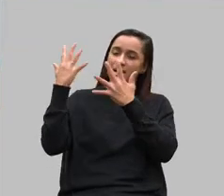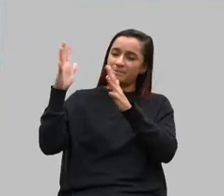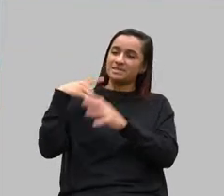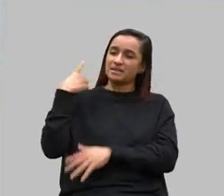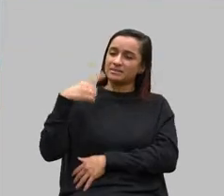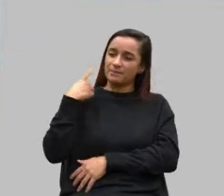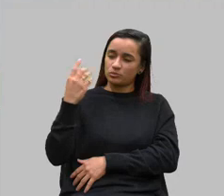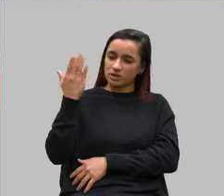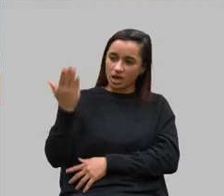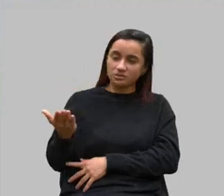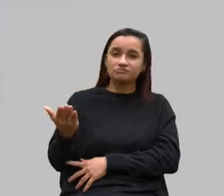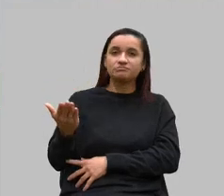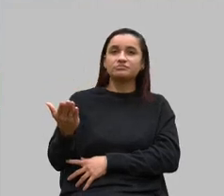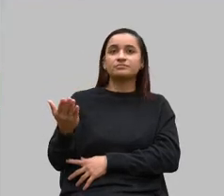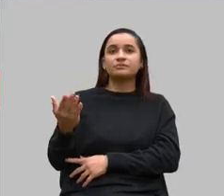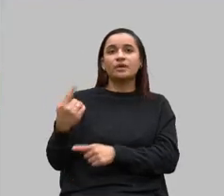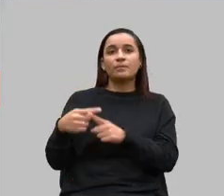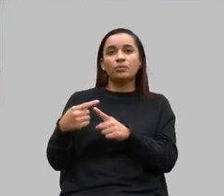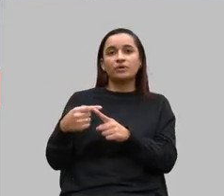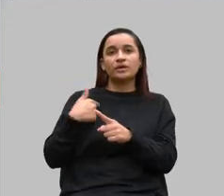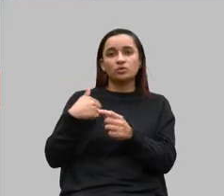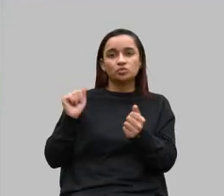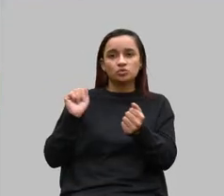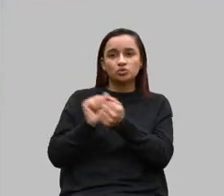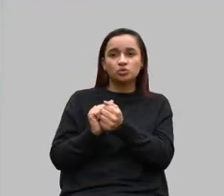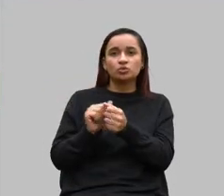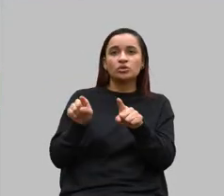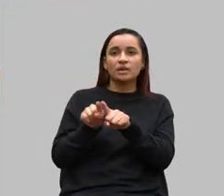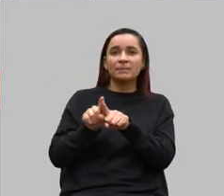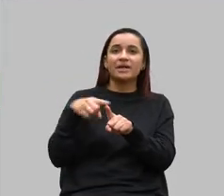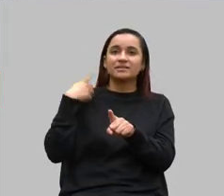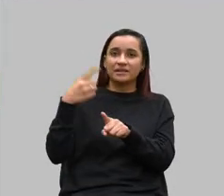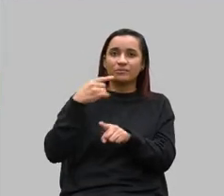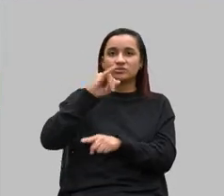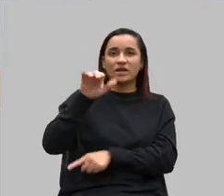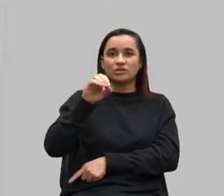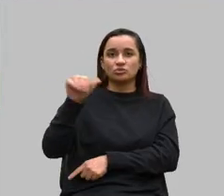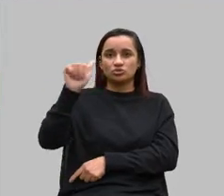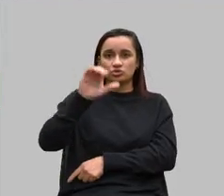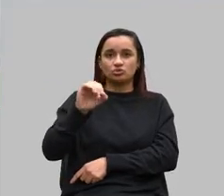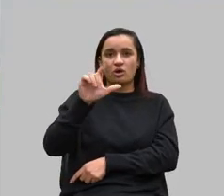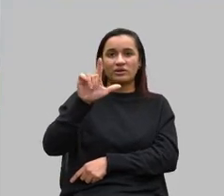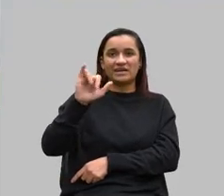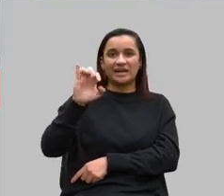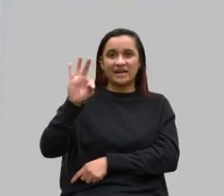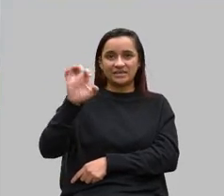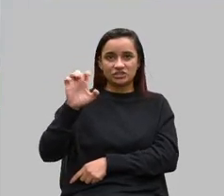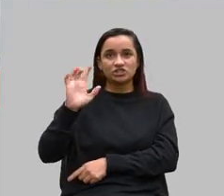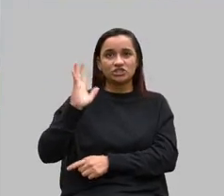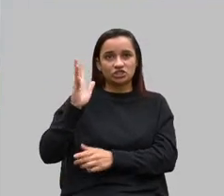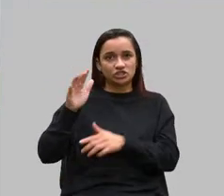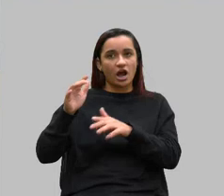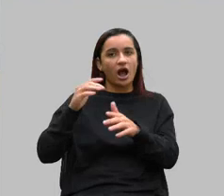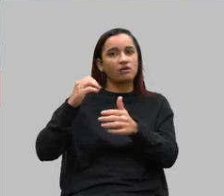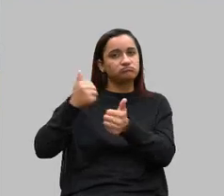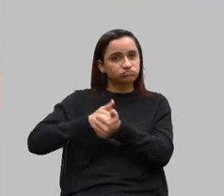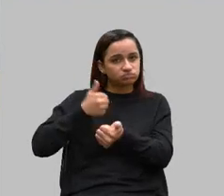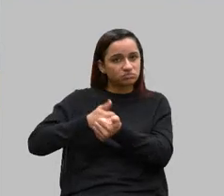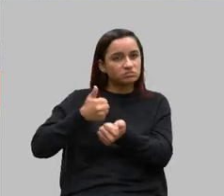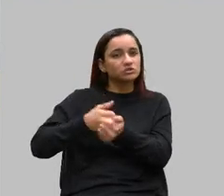Deputado porque eu estou junto com o nosso Deputado João Leite há muitos anos o nosso Gerson Aires chanceler da